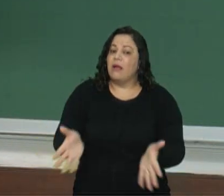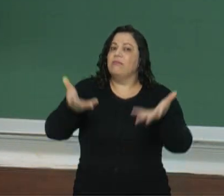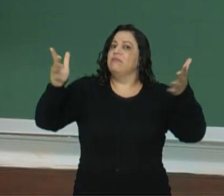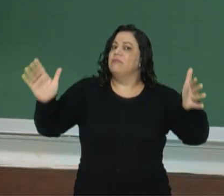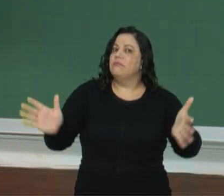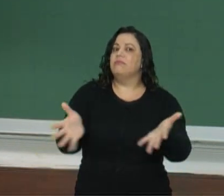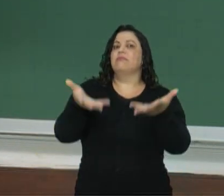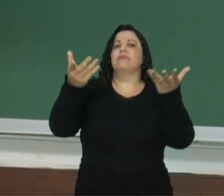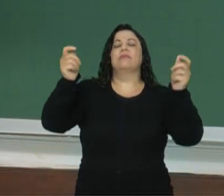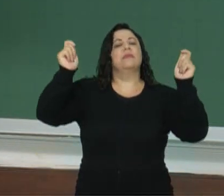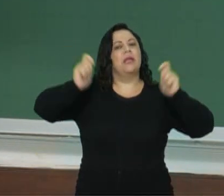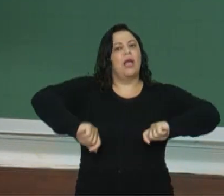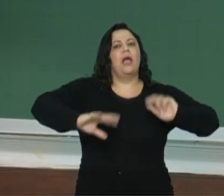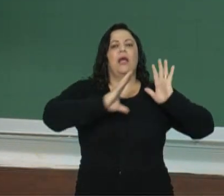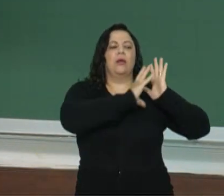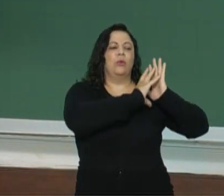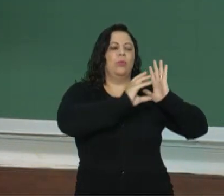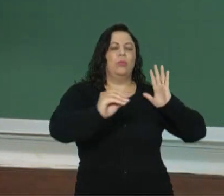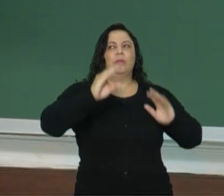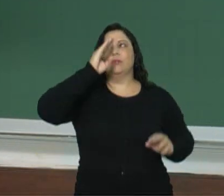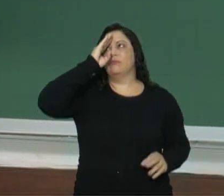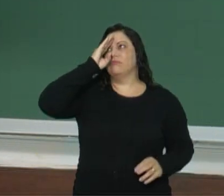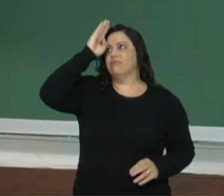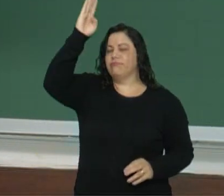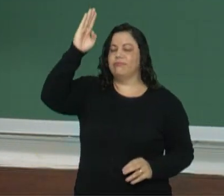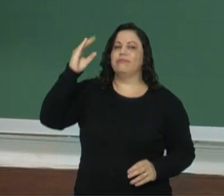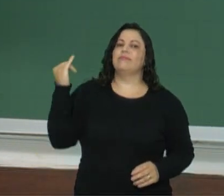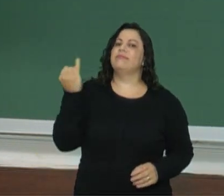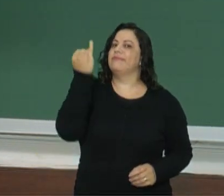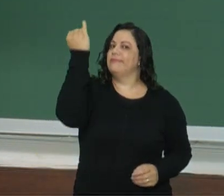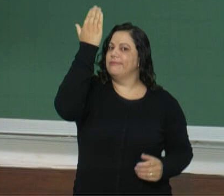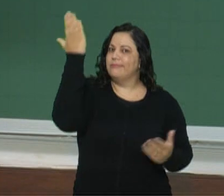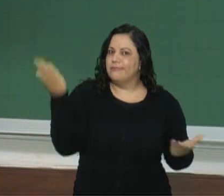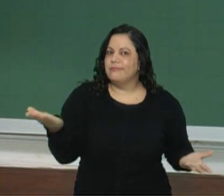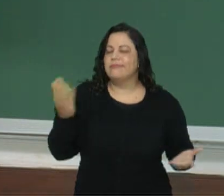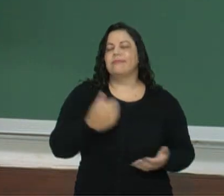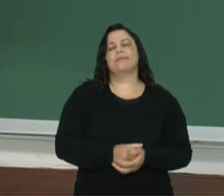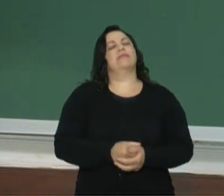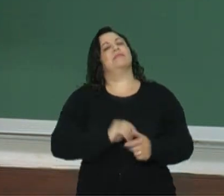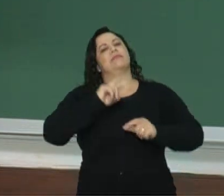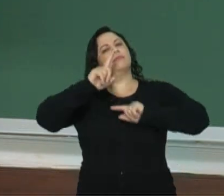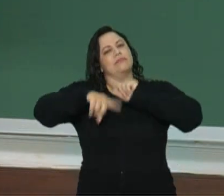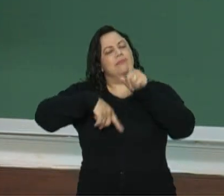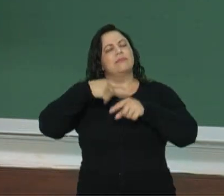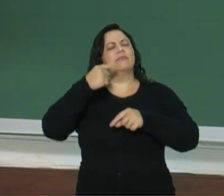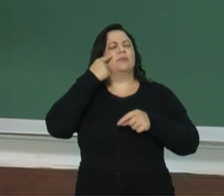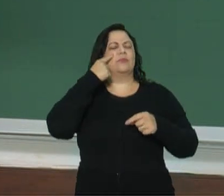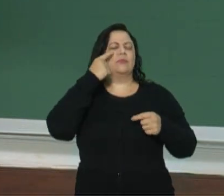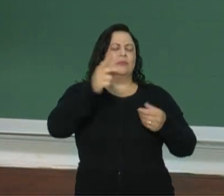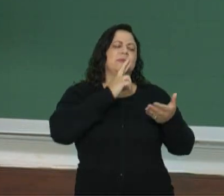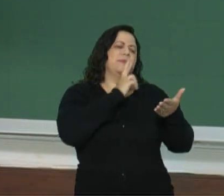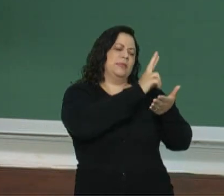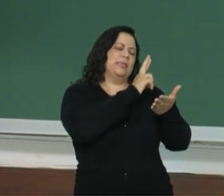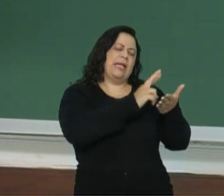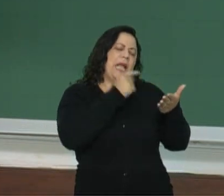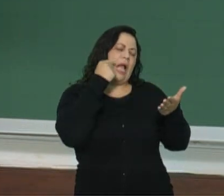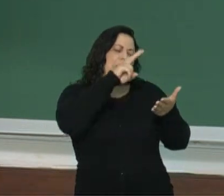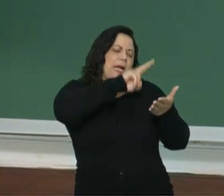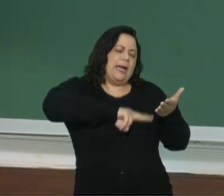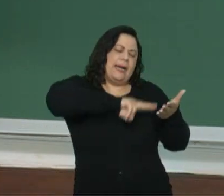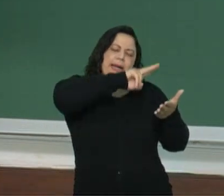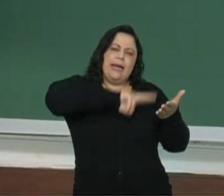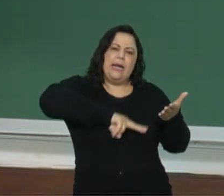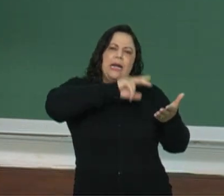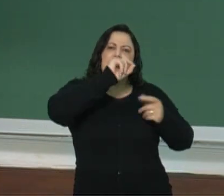modelo ideal da ética Ubuntu. Então a partir disso você pode aí depois rever a sua resposta e pensar como isso se faz